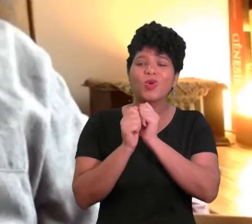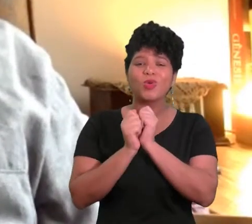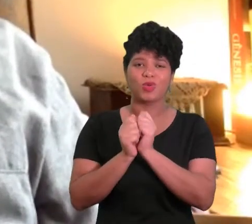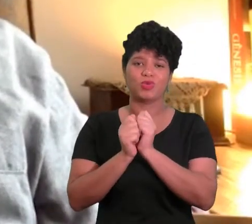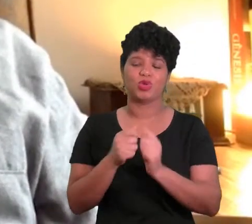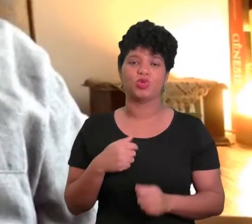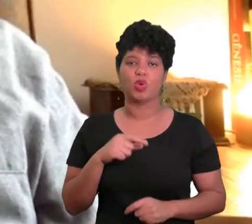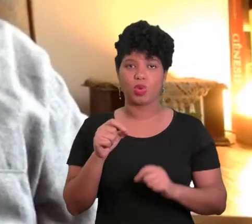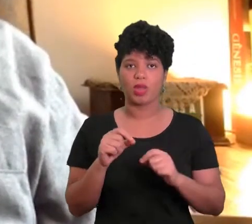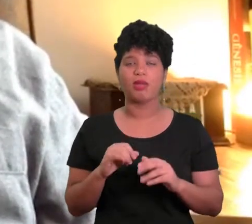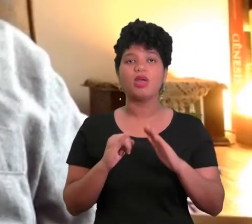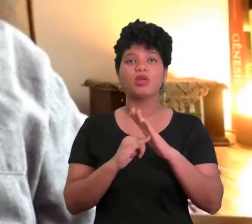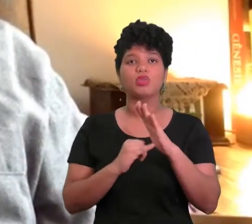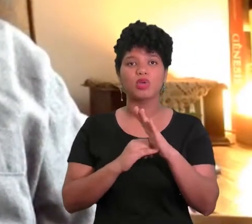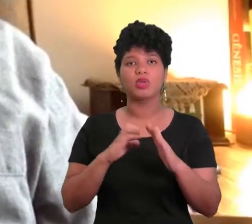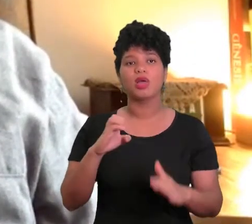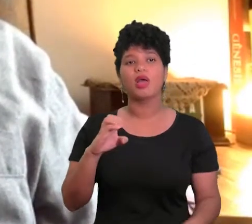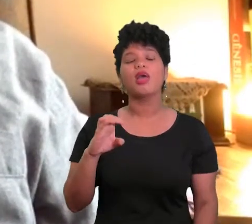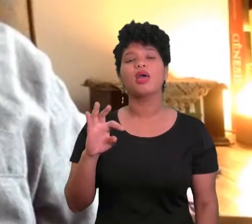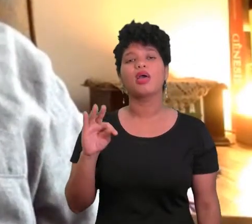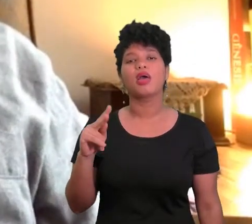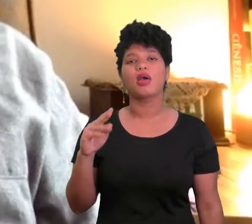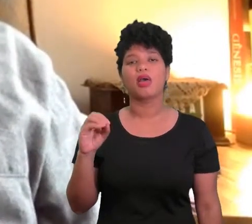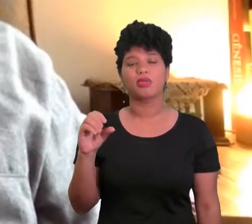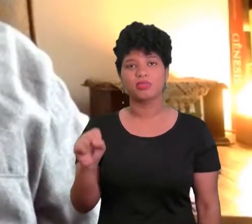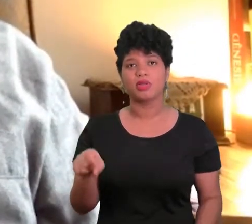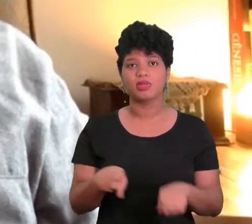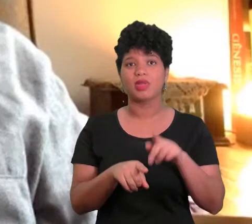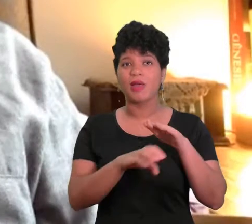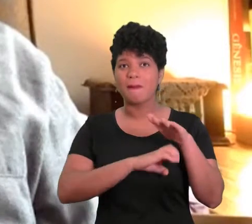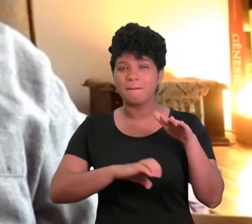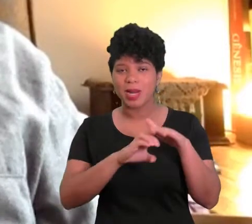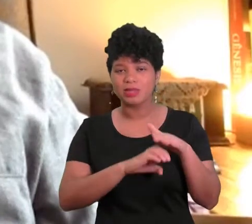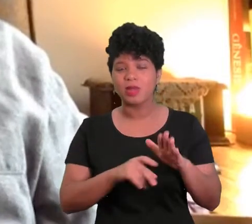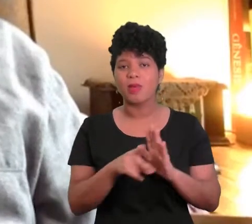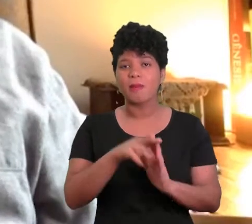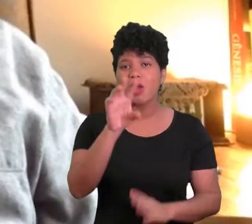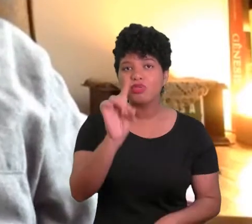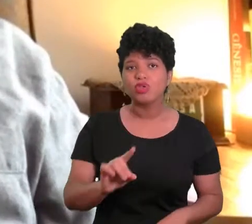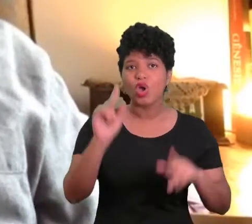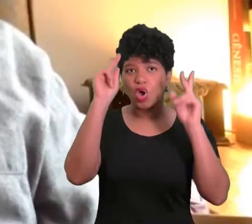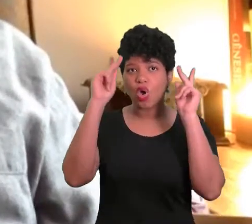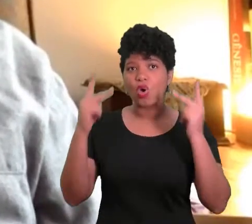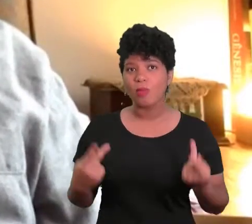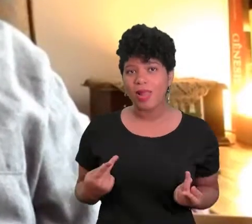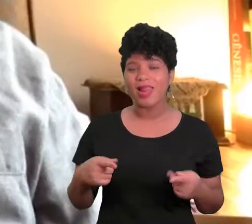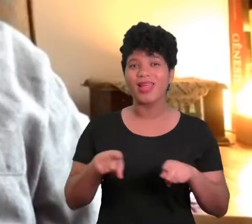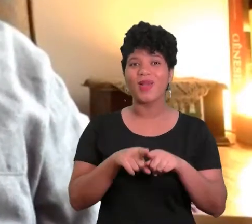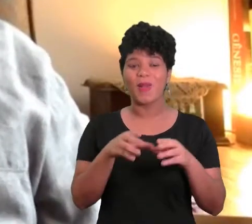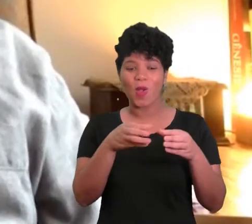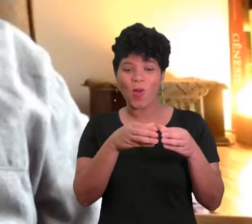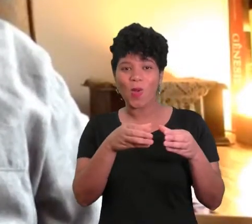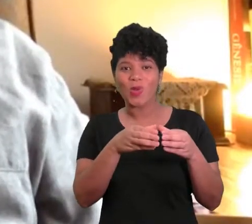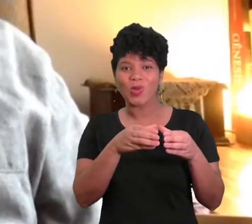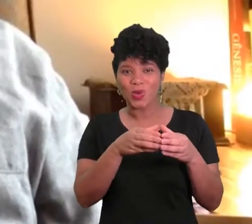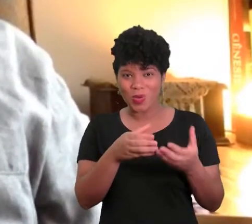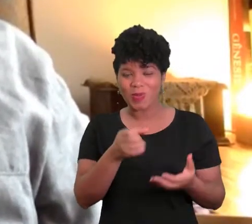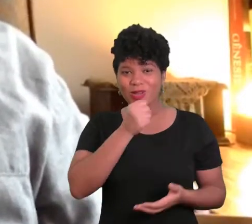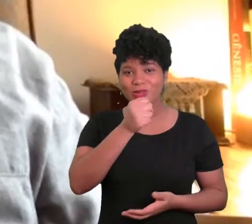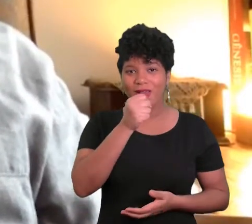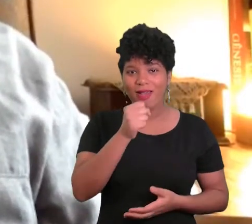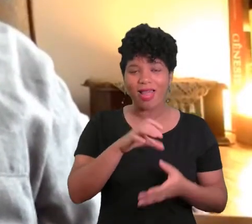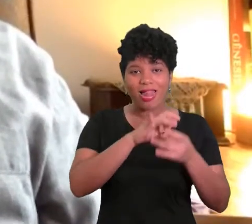do Instituto Ethos e a Coligação de Empresas e Direitos Humanos, Jornalistas Livres,